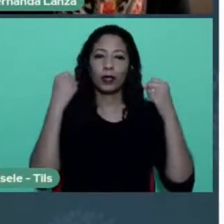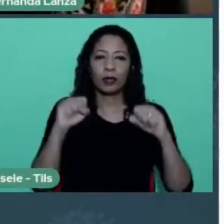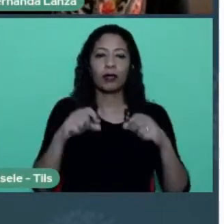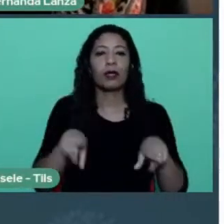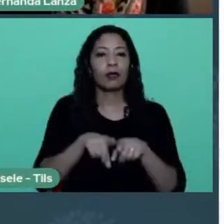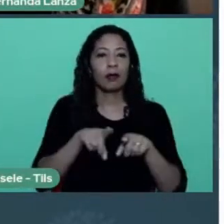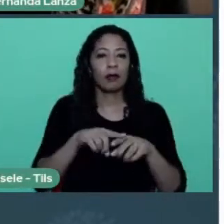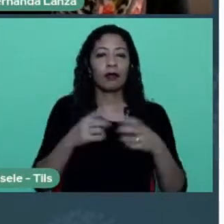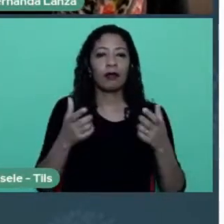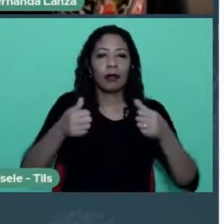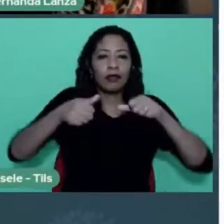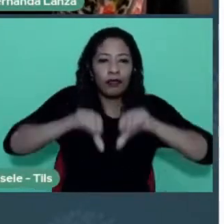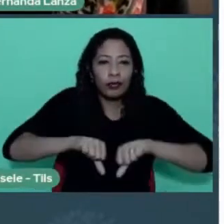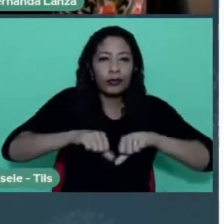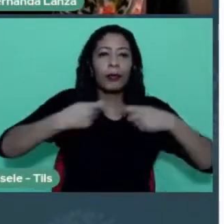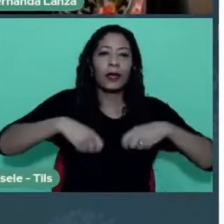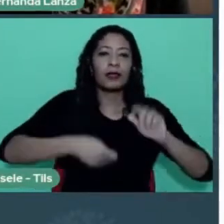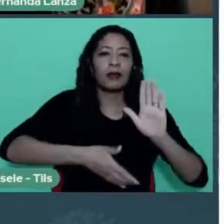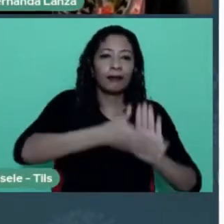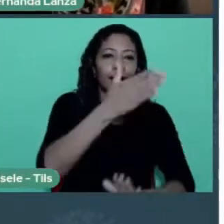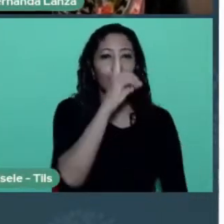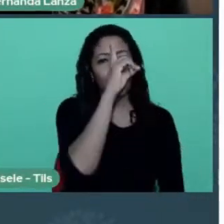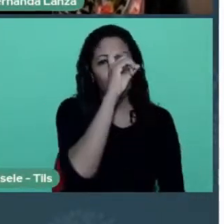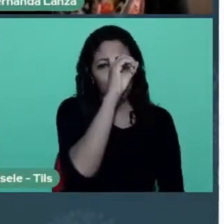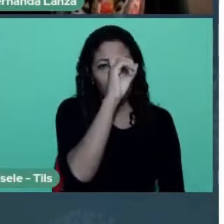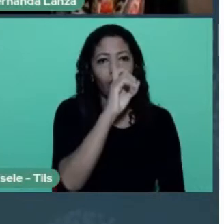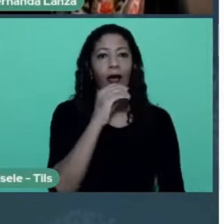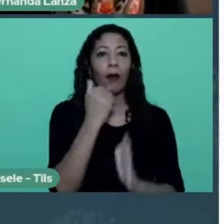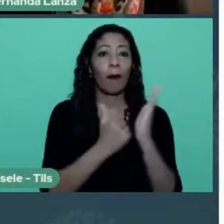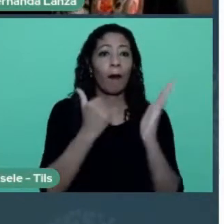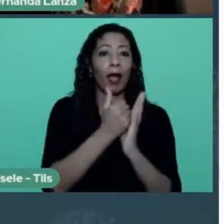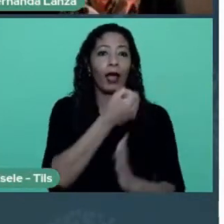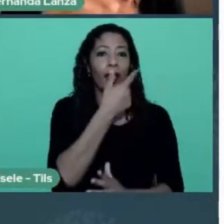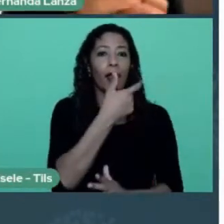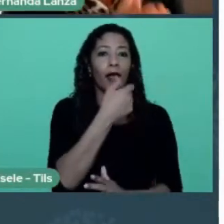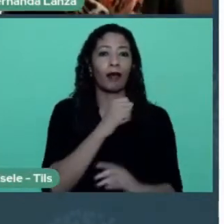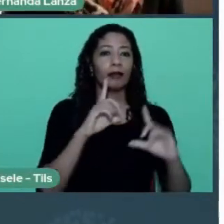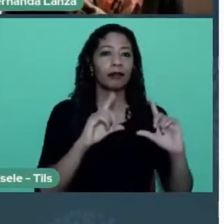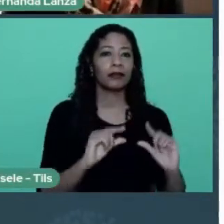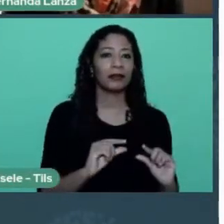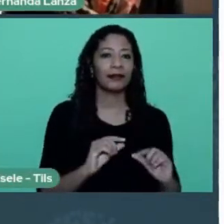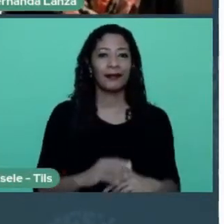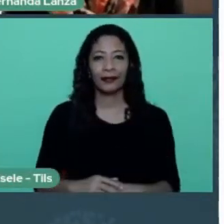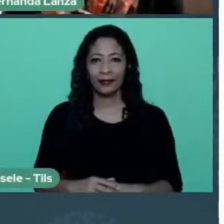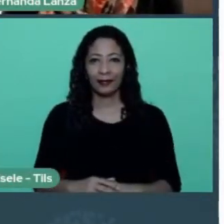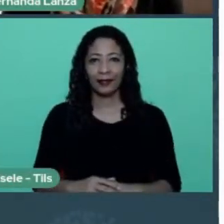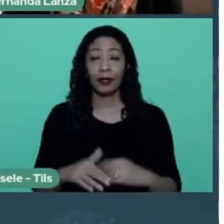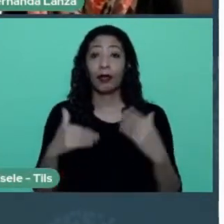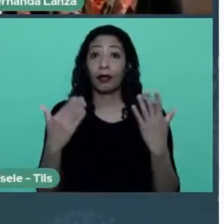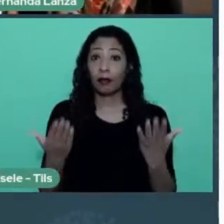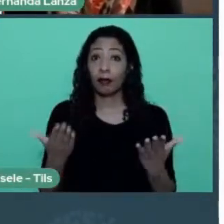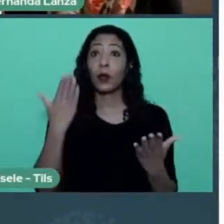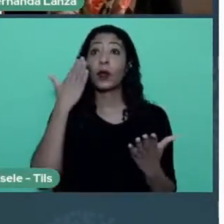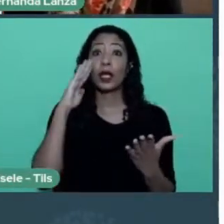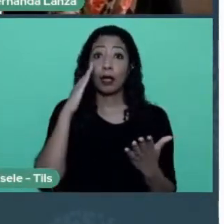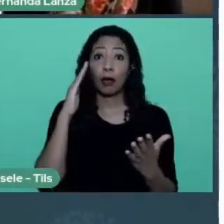necessário ir para o hospital ou aumentar a quantidade de medicação. De tal maneira que é entendido que o exercício